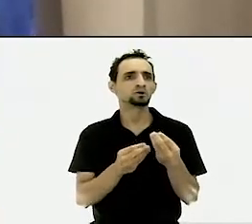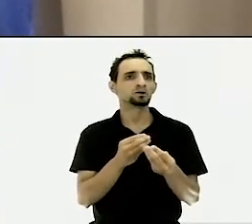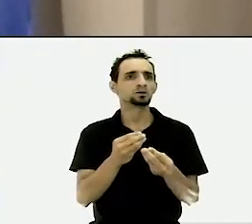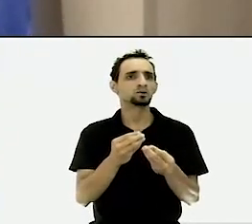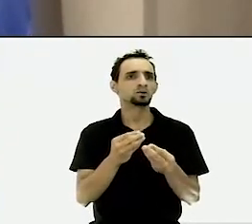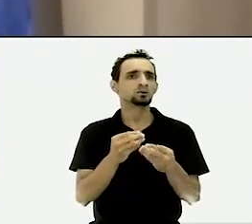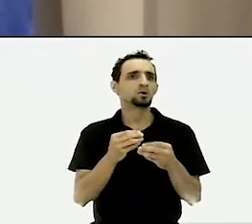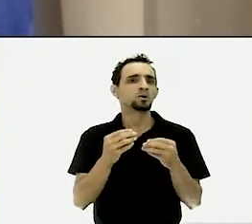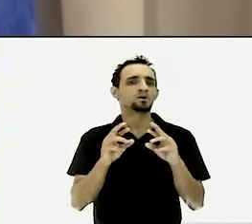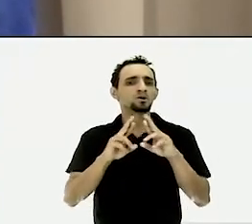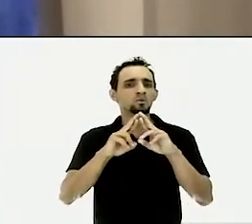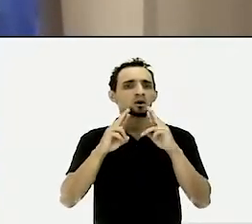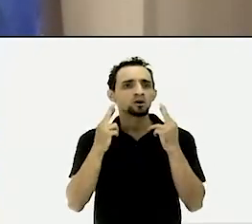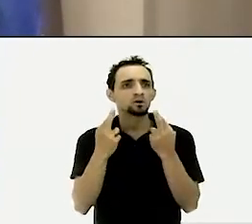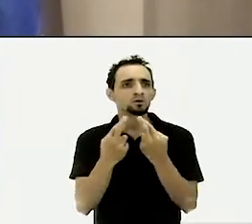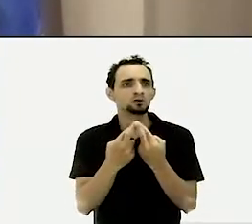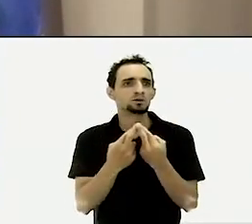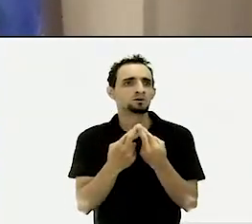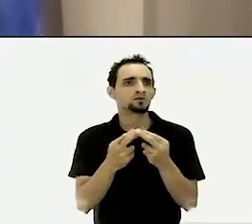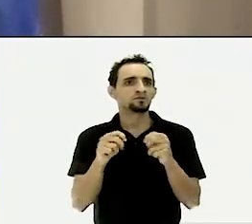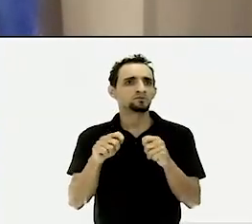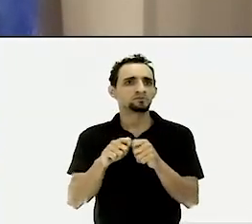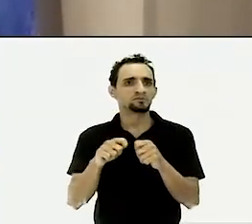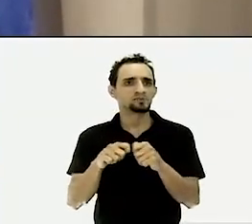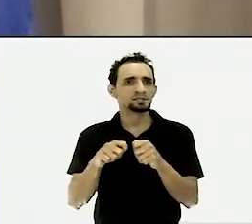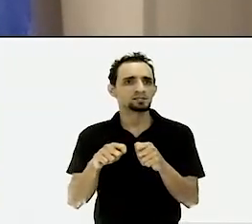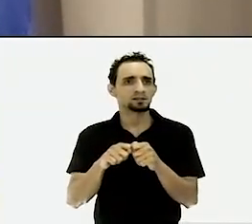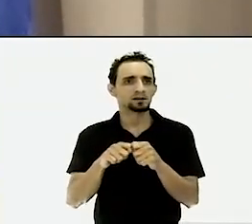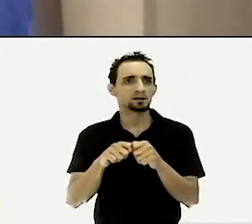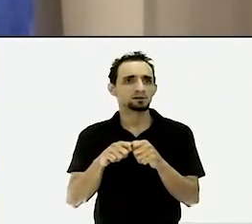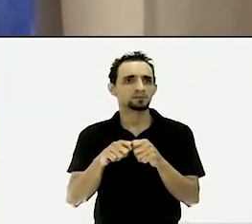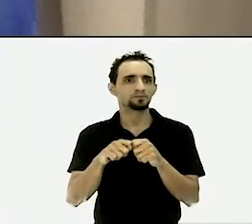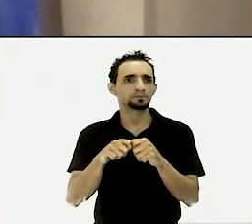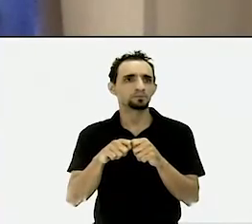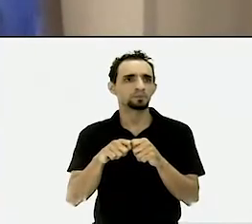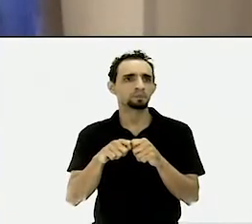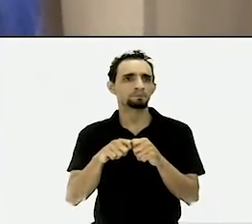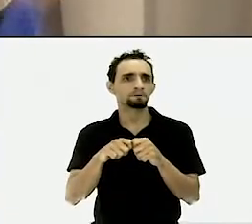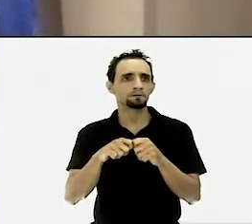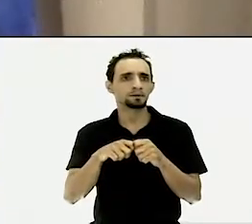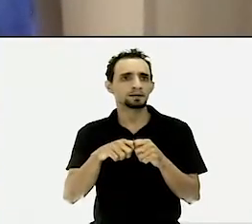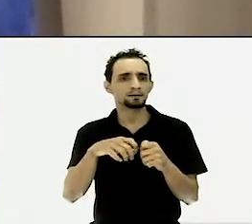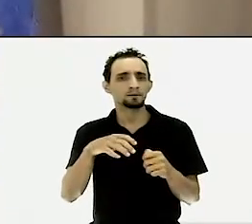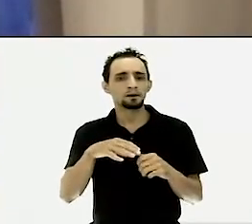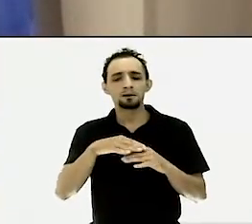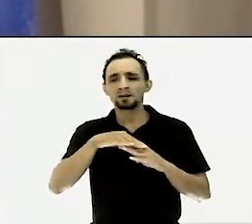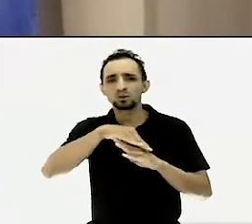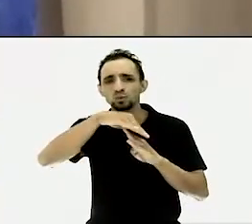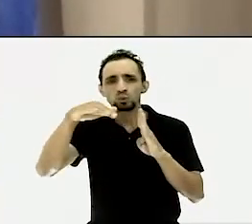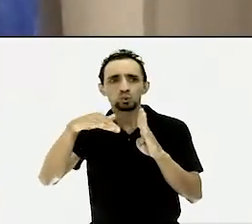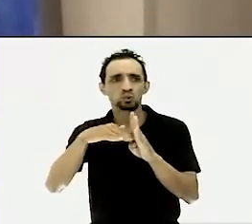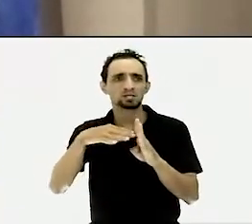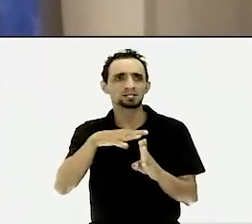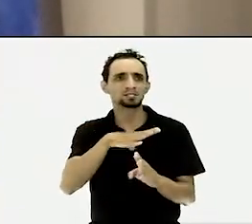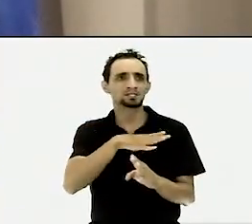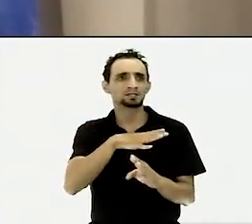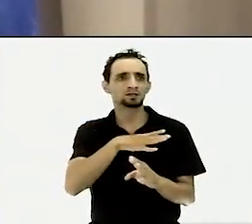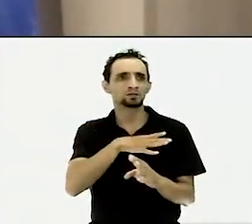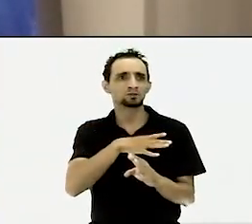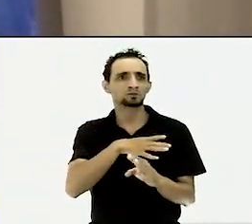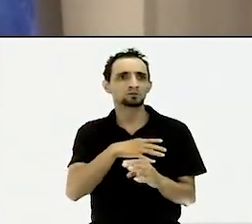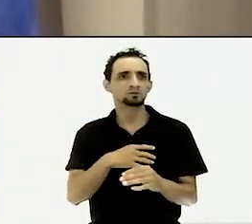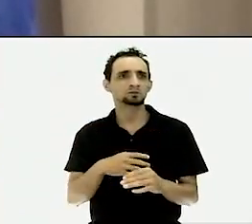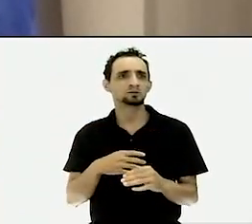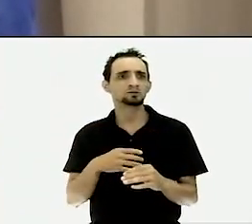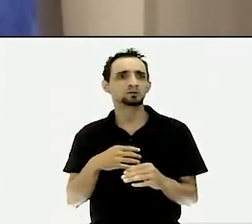Há rumores aí por aí, Joster, que houve essa conversa de tirar eles dali e abrir licitação, quem pegar, pegou. Eu sou dono